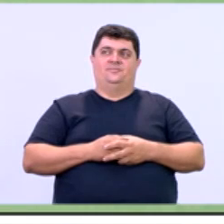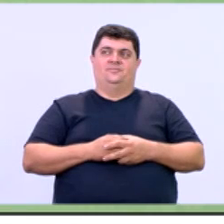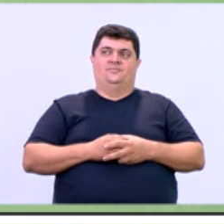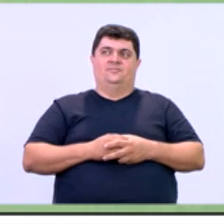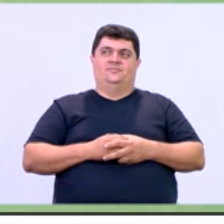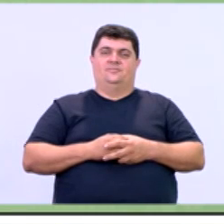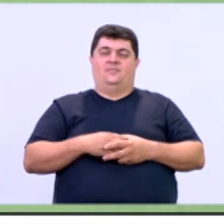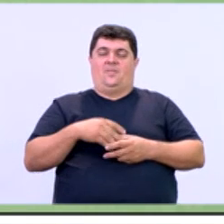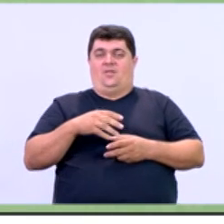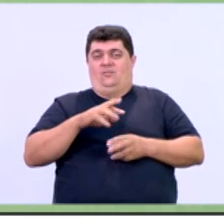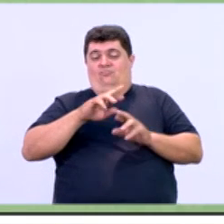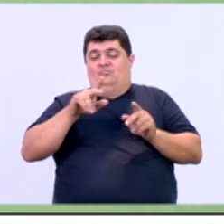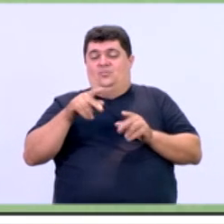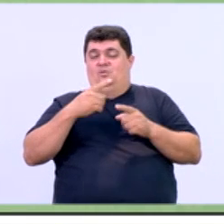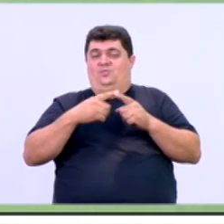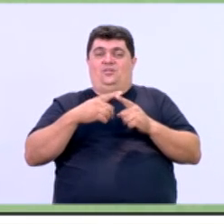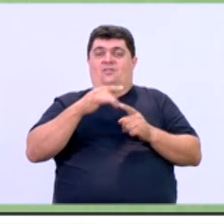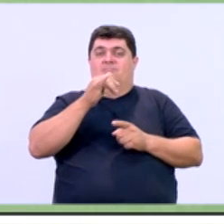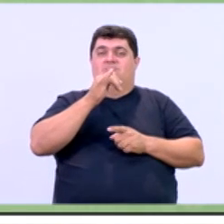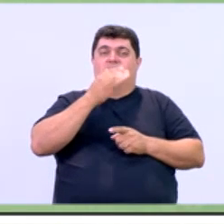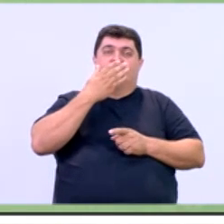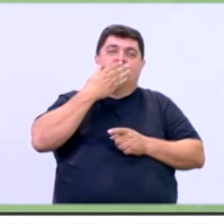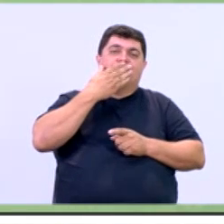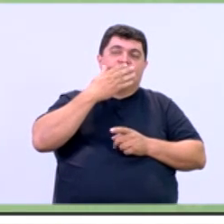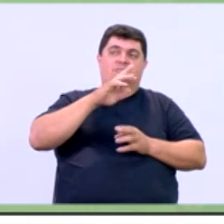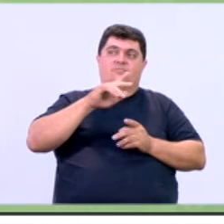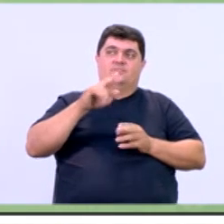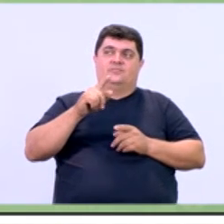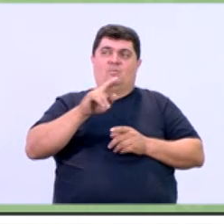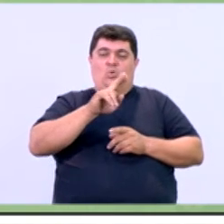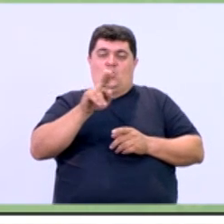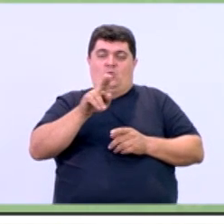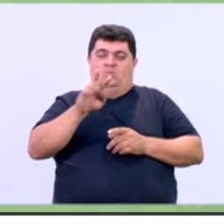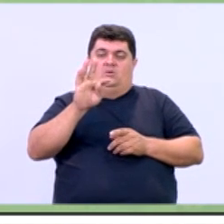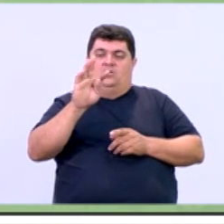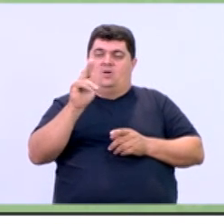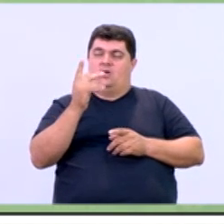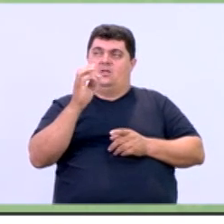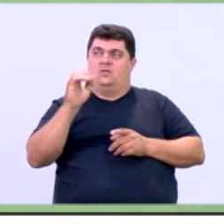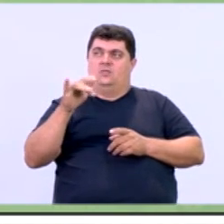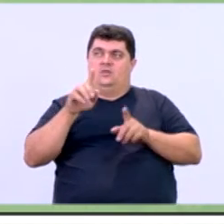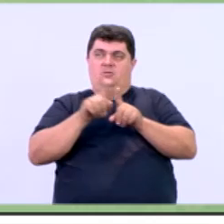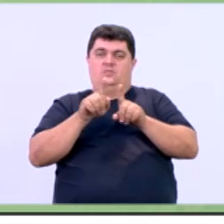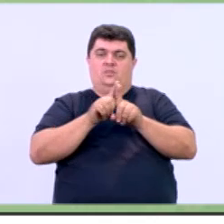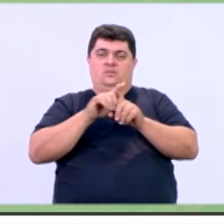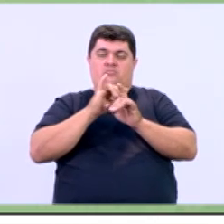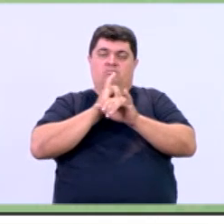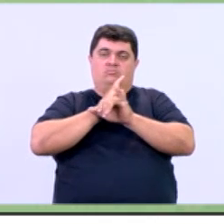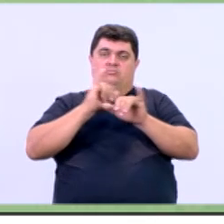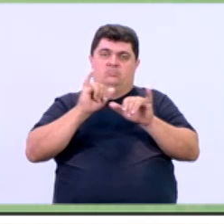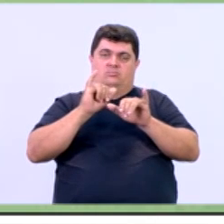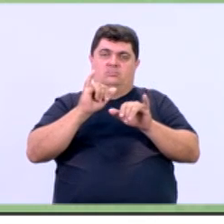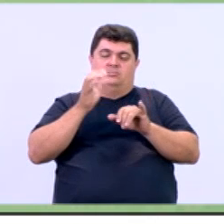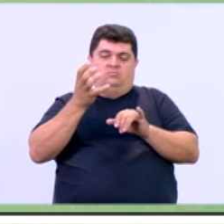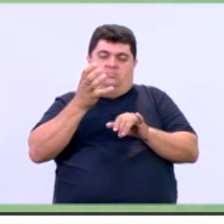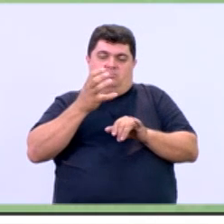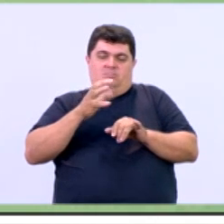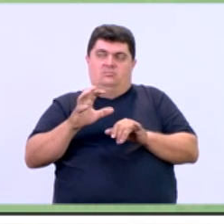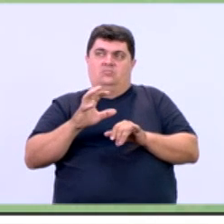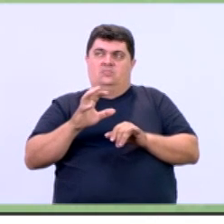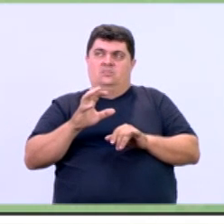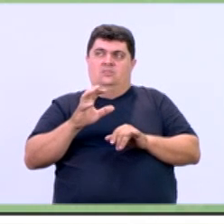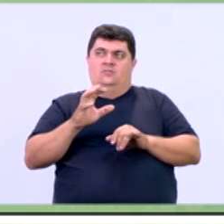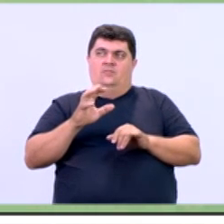ser checkbox, o nome do campo que eu estou dando e aqui uma informação. Se eu não quero que apareça